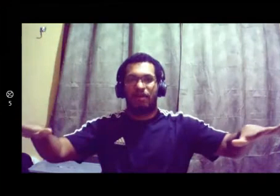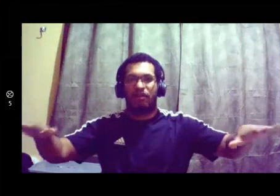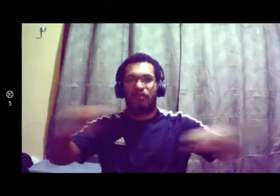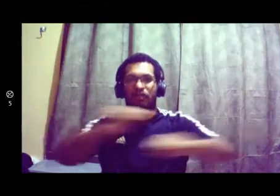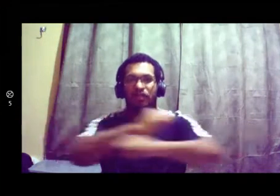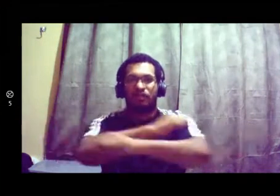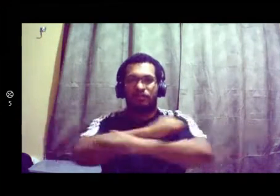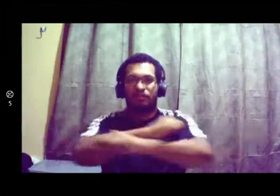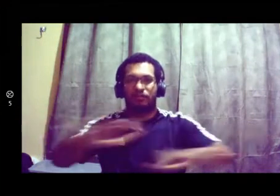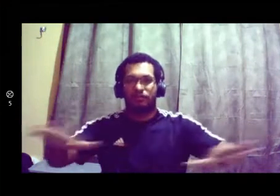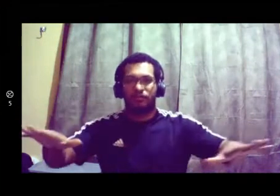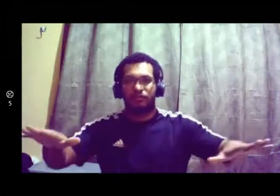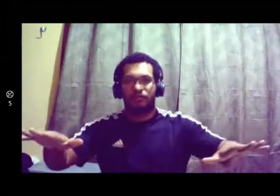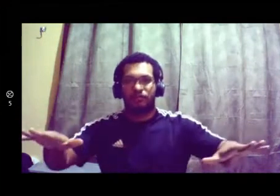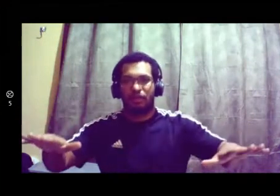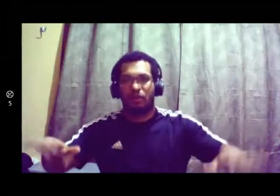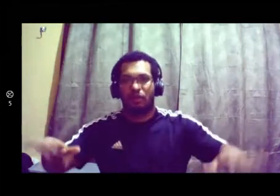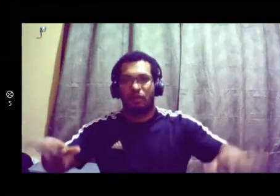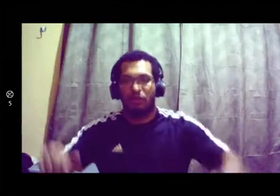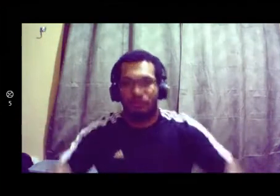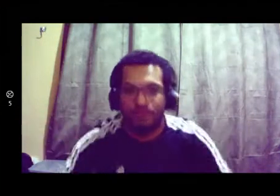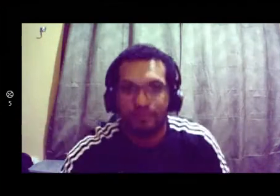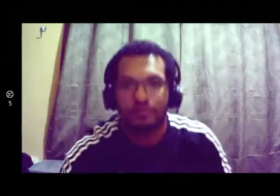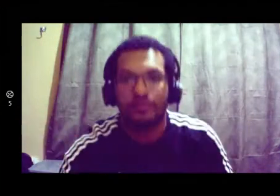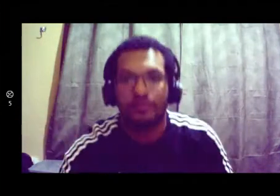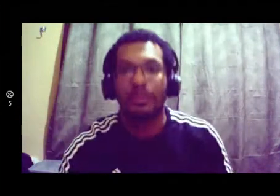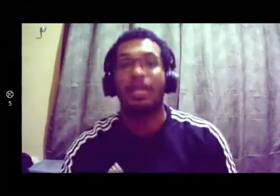abre a mão. Fim. Tá bom?